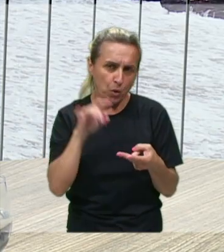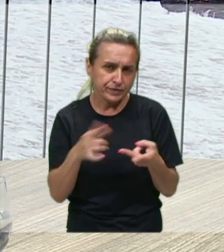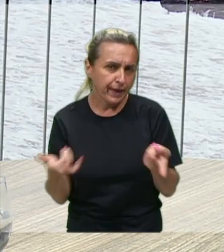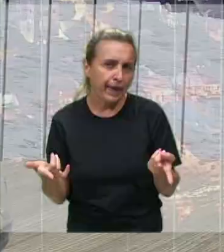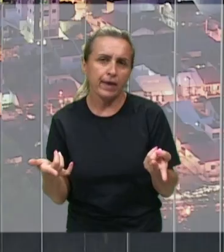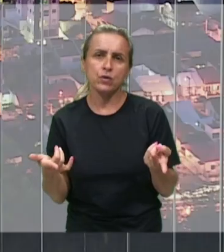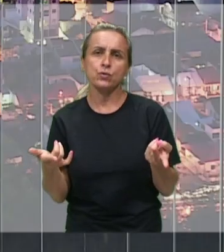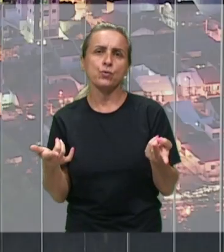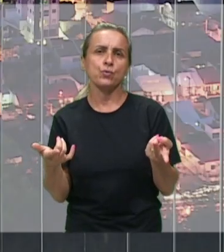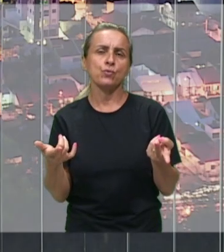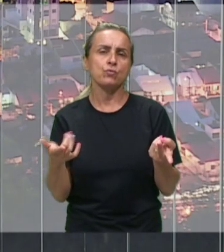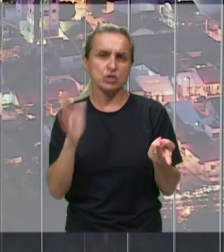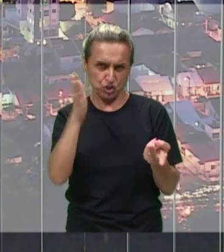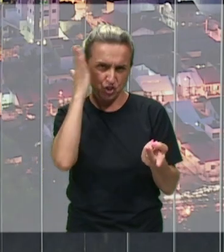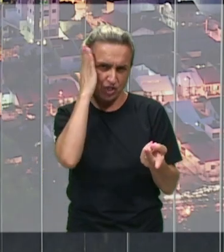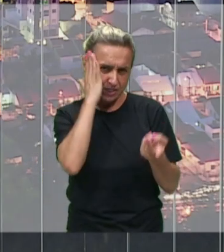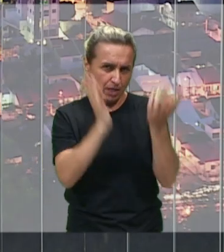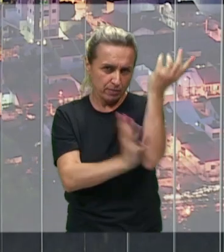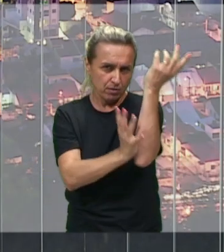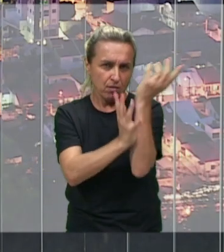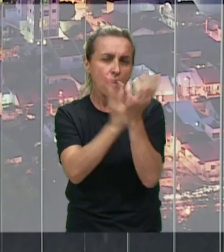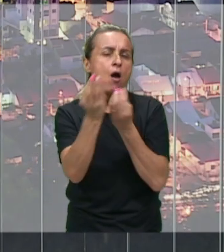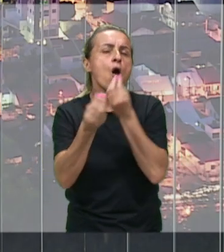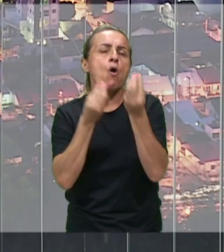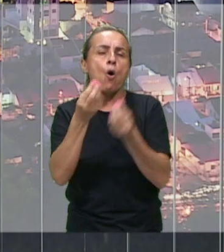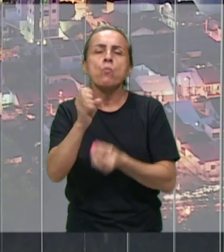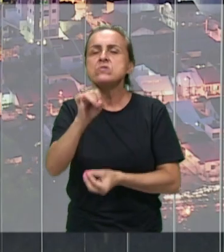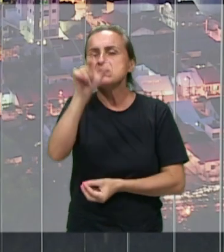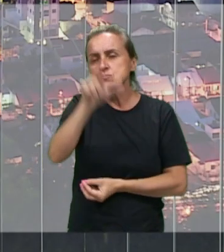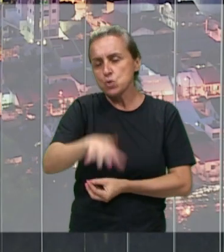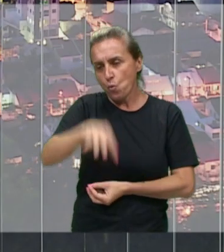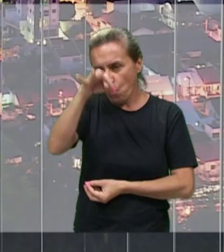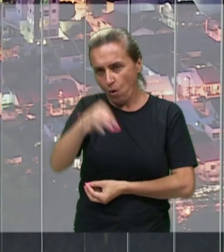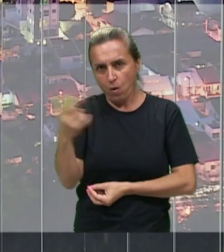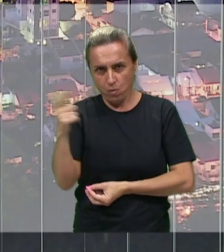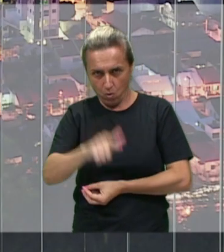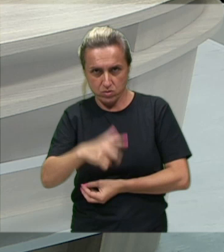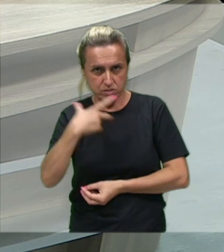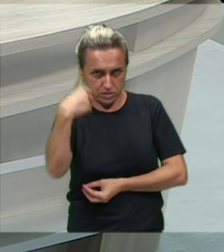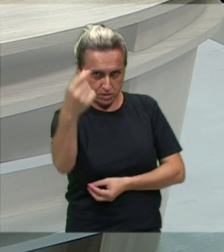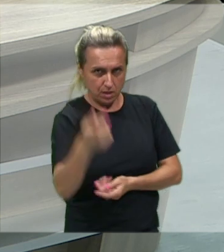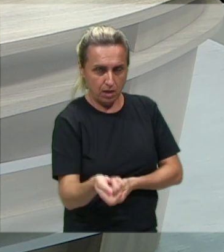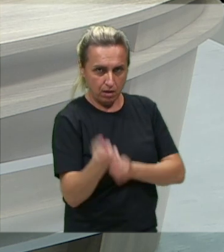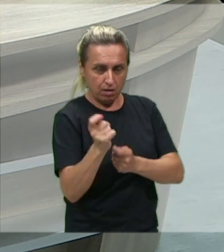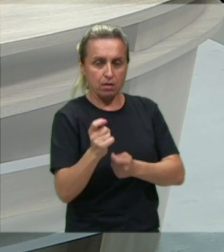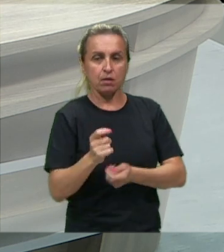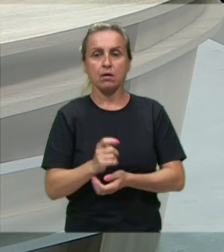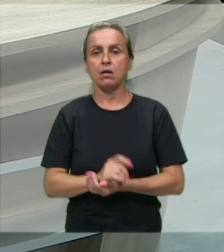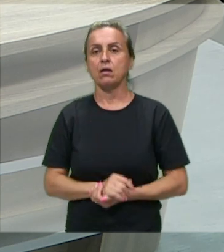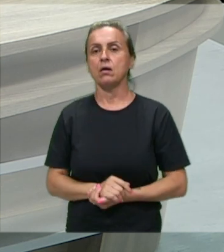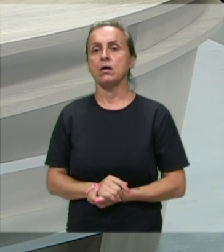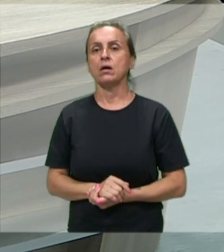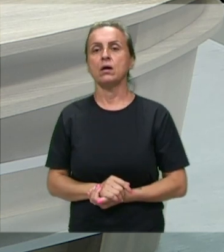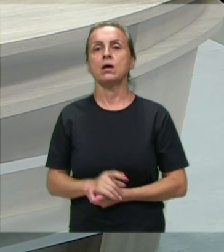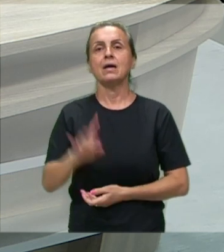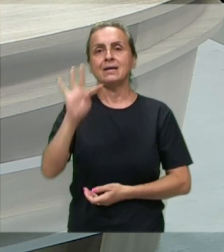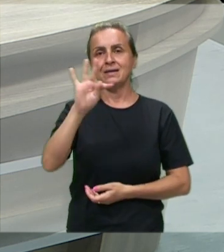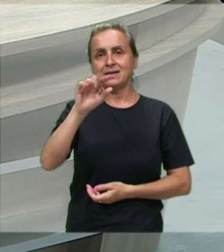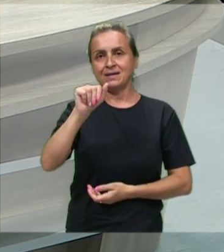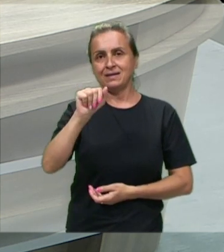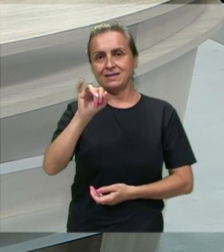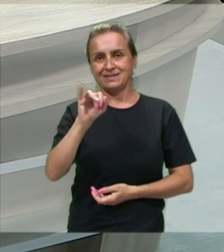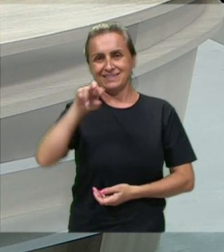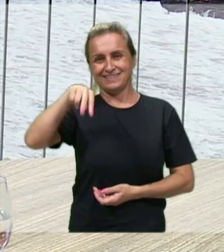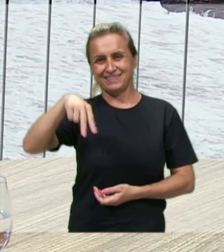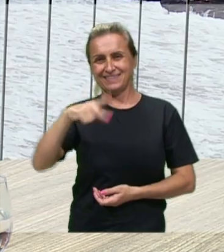ser quem se qualificar vai conseguir sair para pescar? Já tem alguma delimitação? Tainha. Então vamos lá. Nós estamos numa